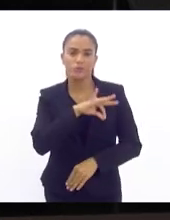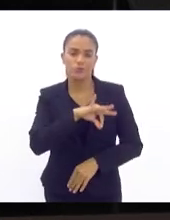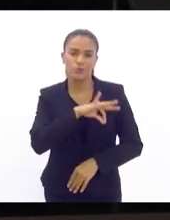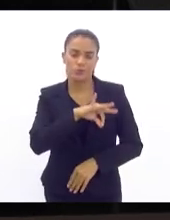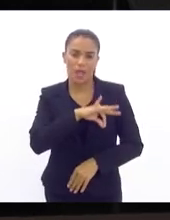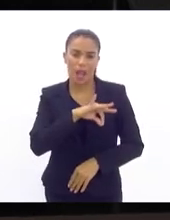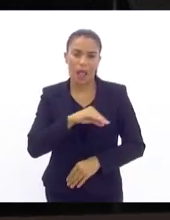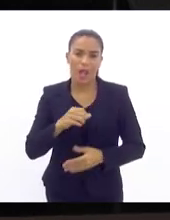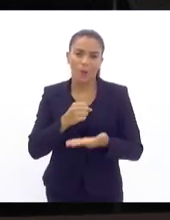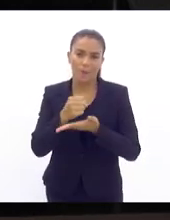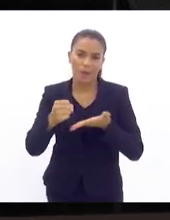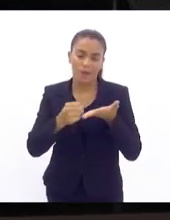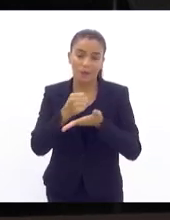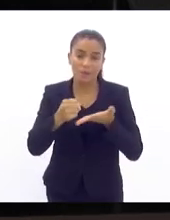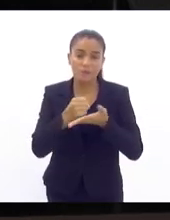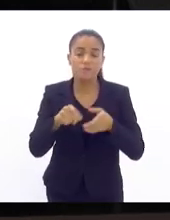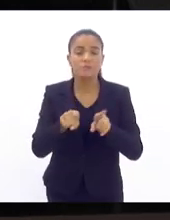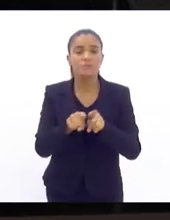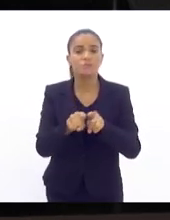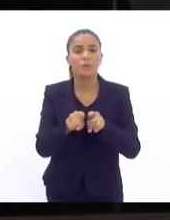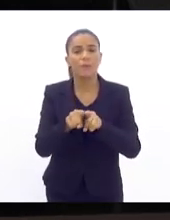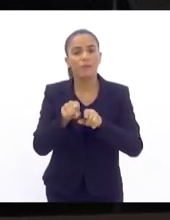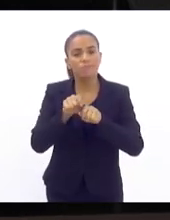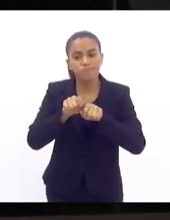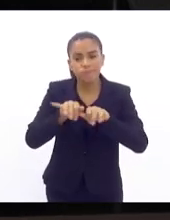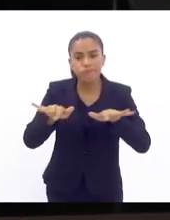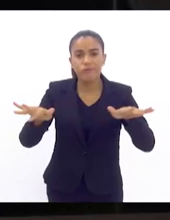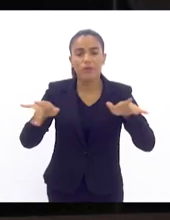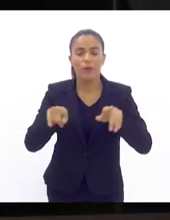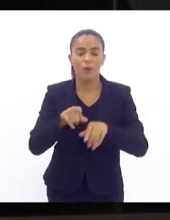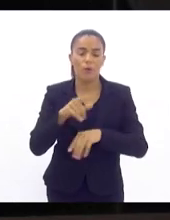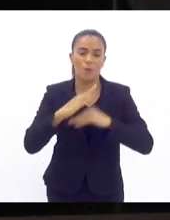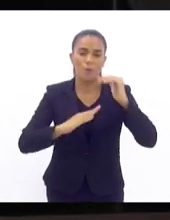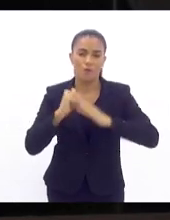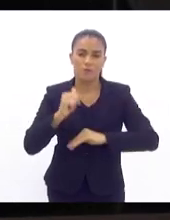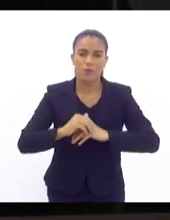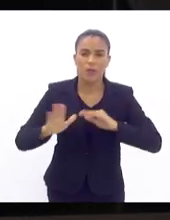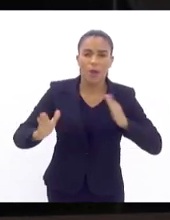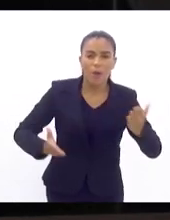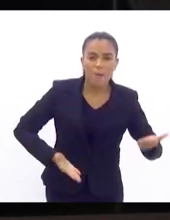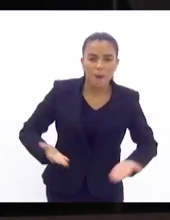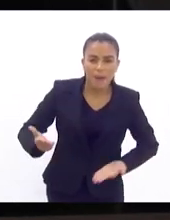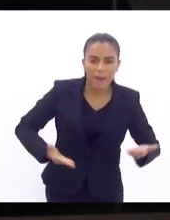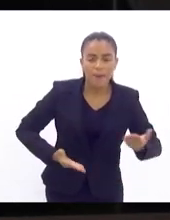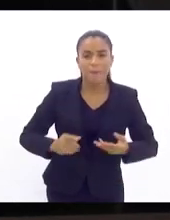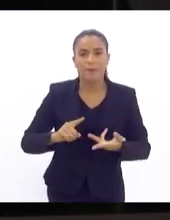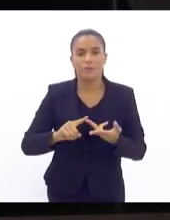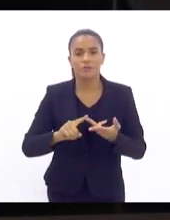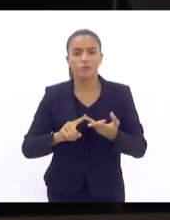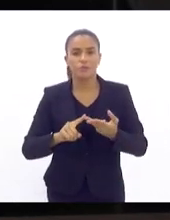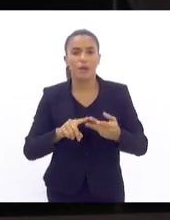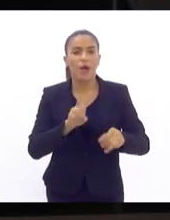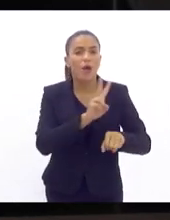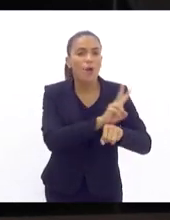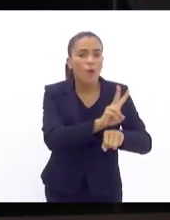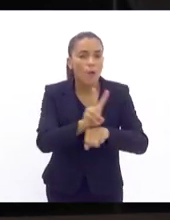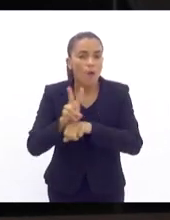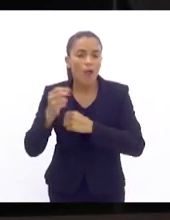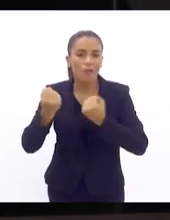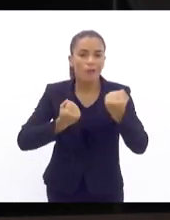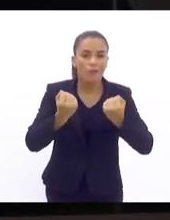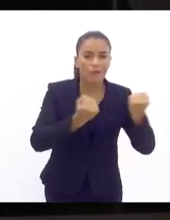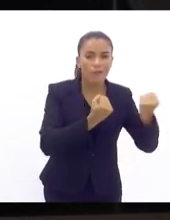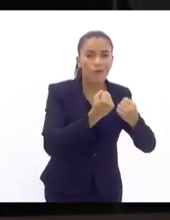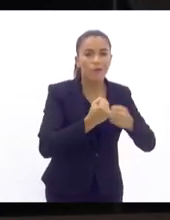nacional. E eles abrangem também os profissionais como empregadas domésticas, guardadores de veículos,